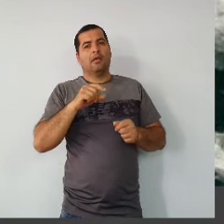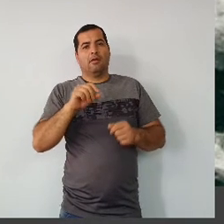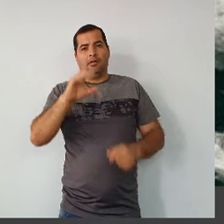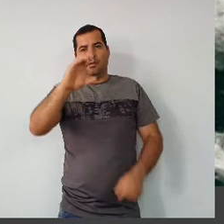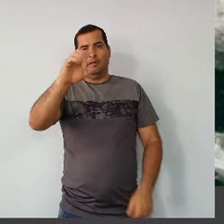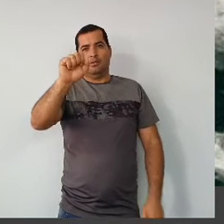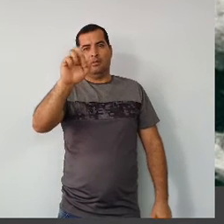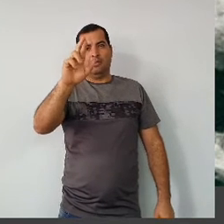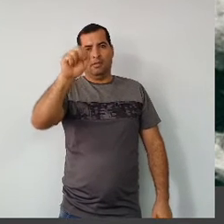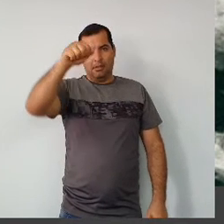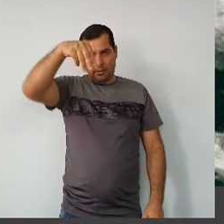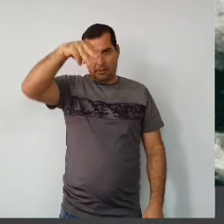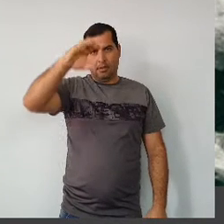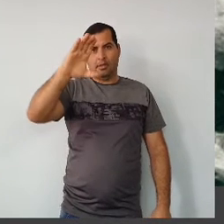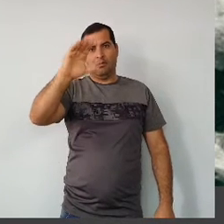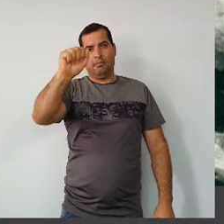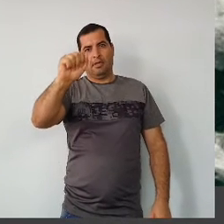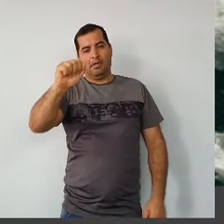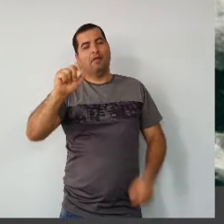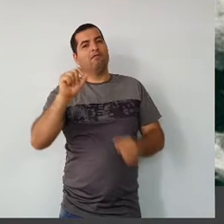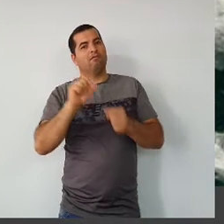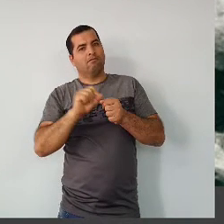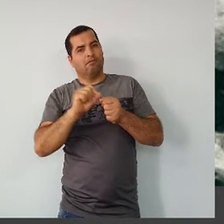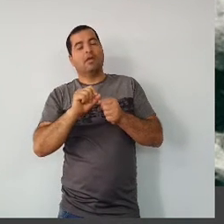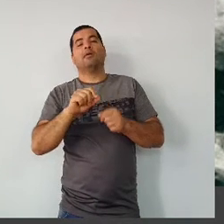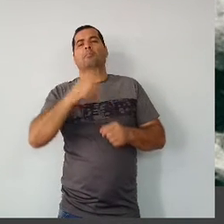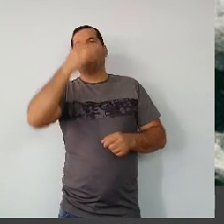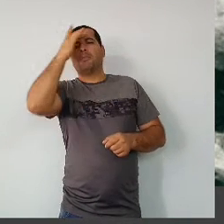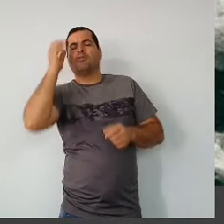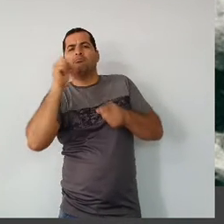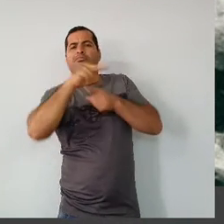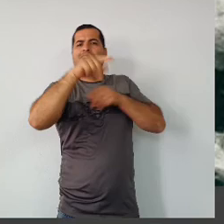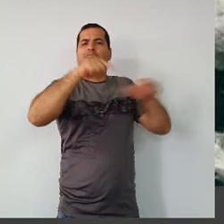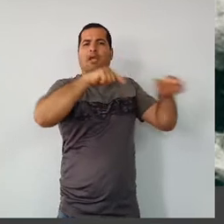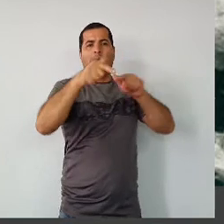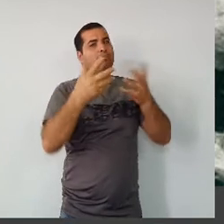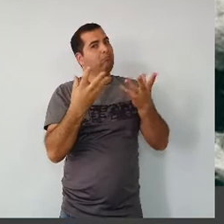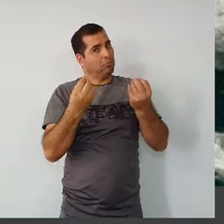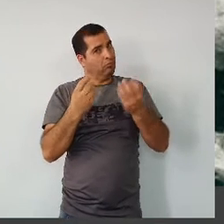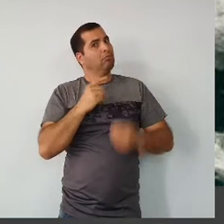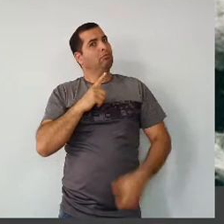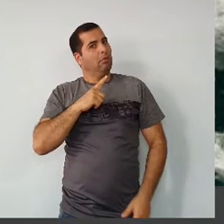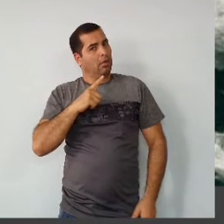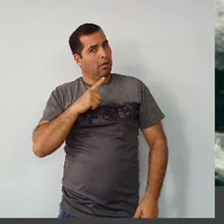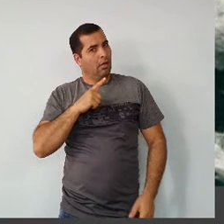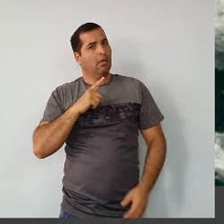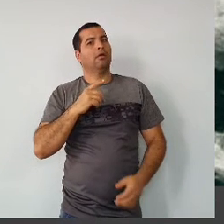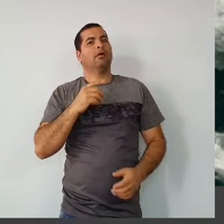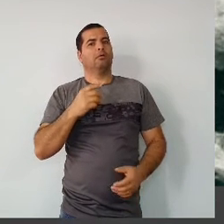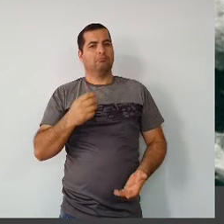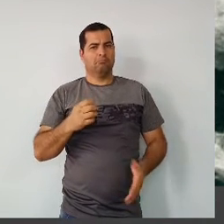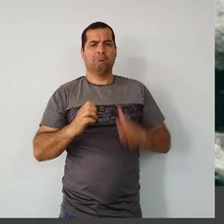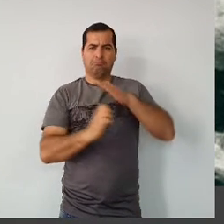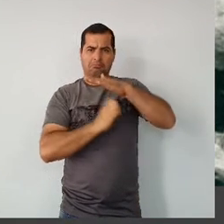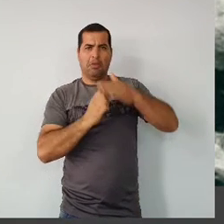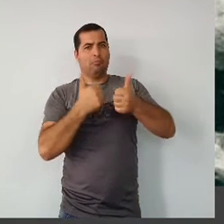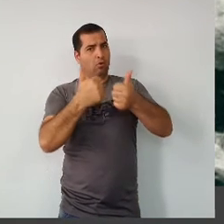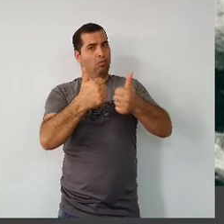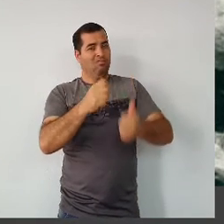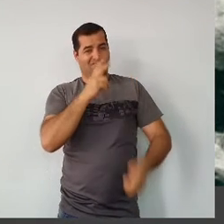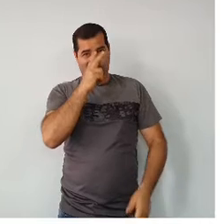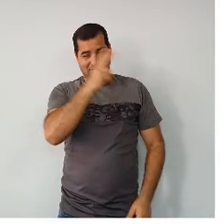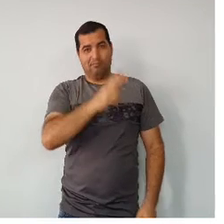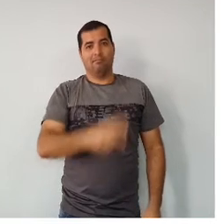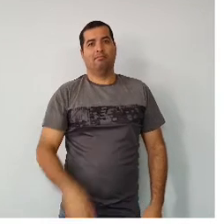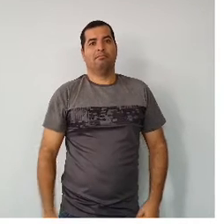da região, ele empregava muitas pessoas, foi um importante empresário da época.